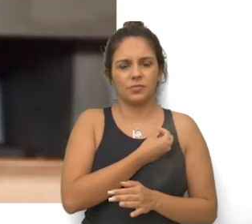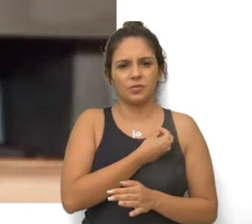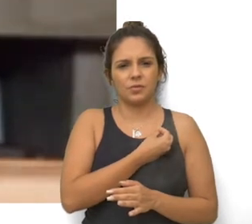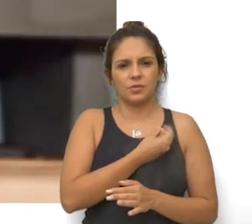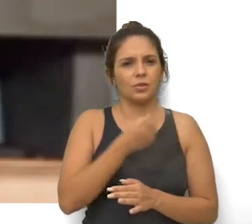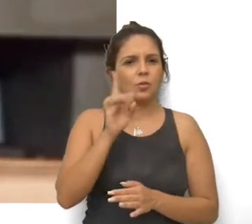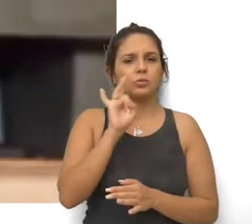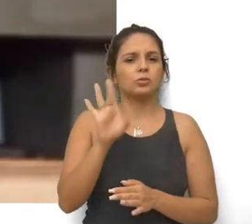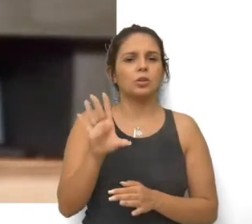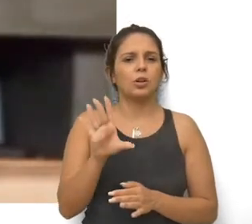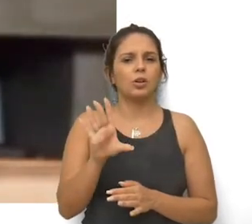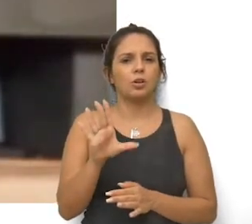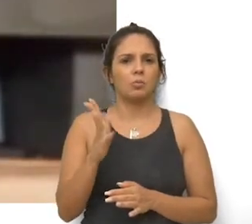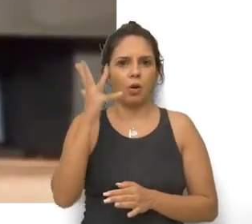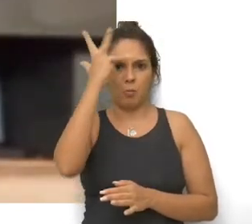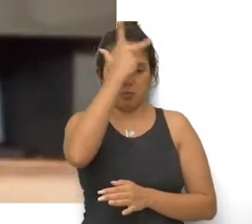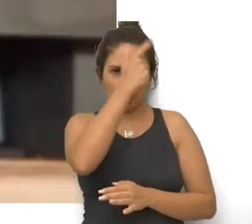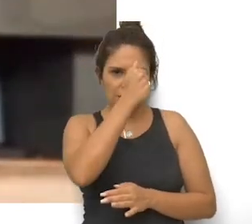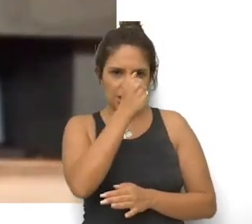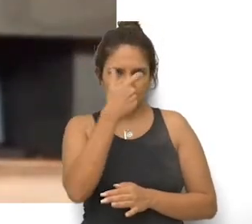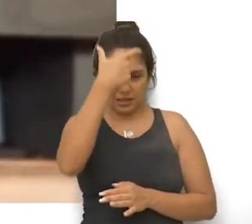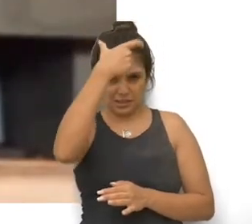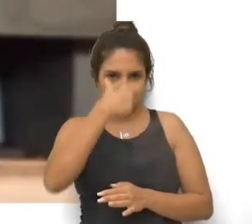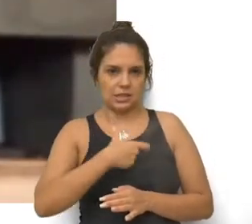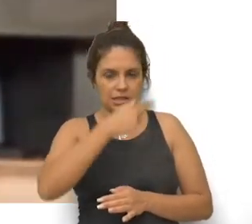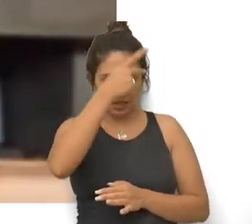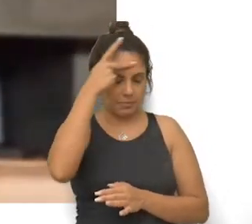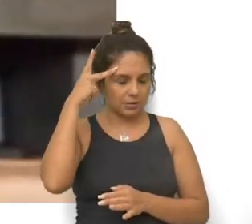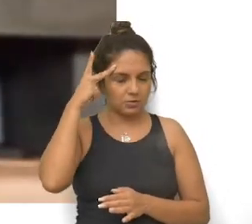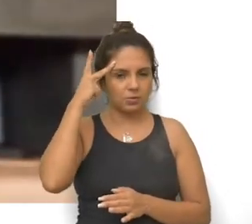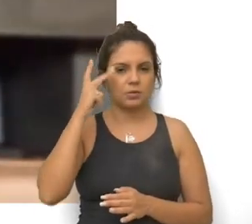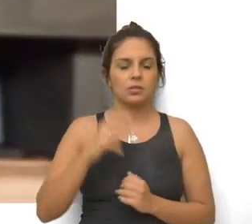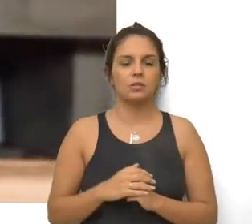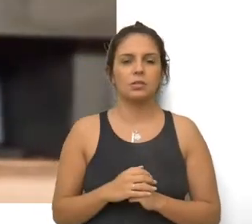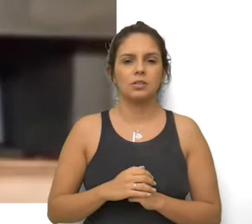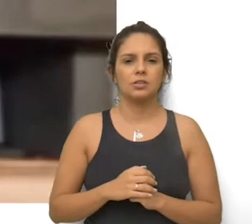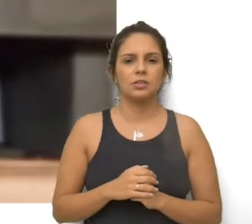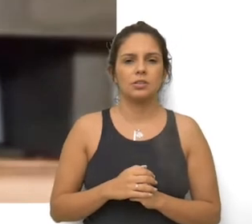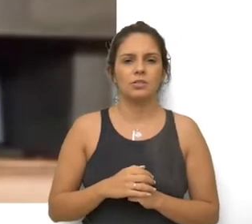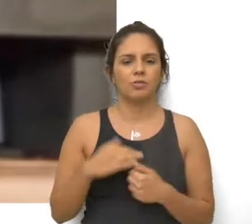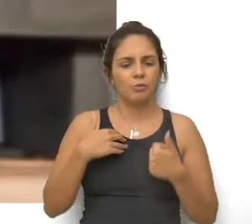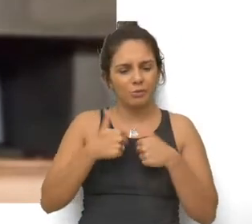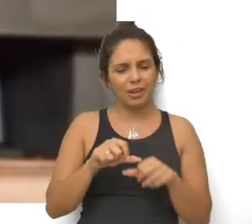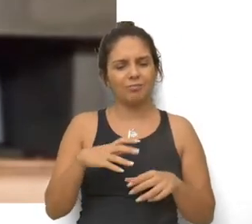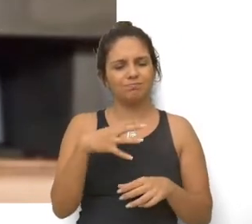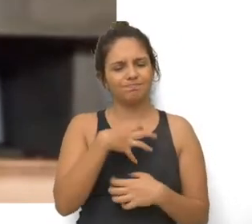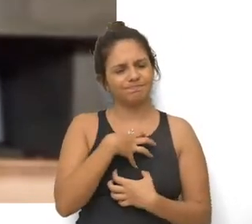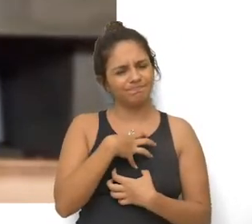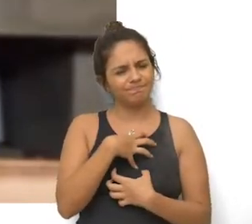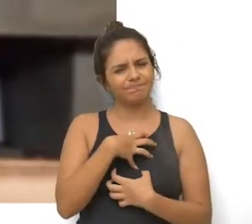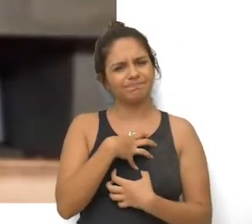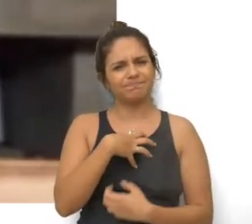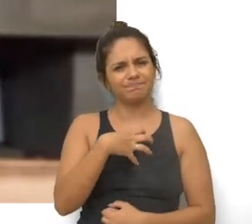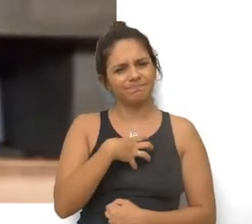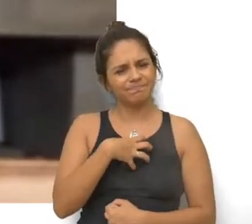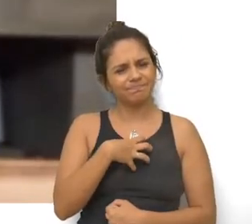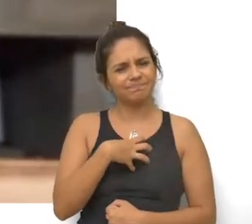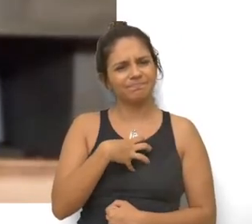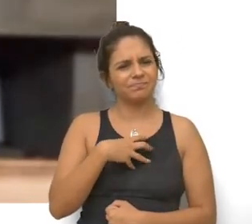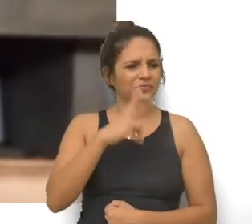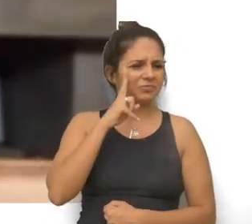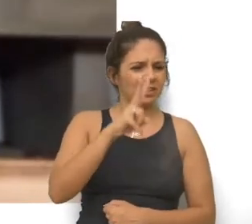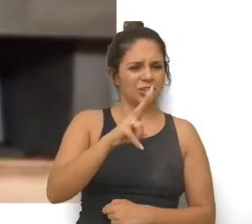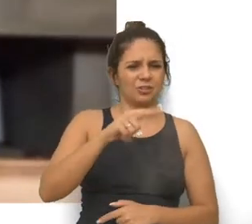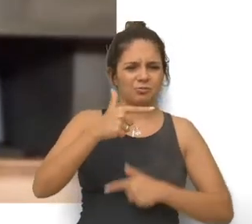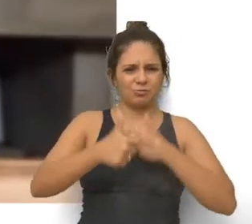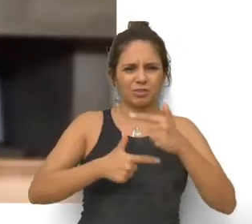pela beleza do personagem. Eu fiquei profundamente impressionada pela